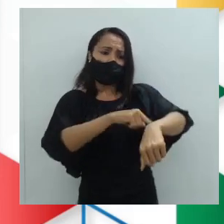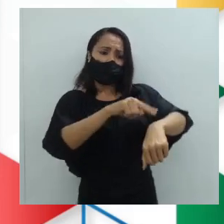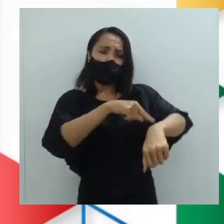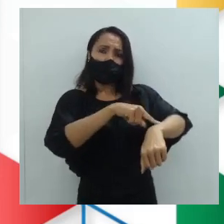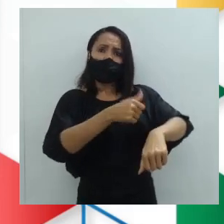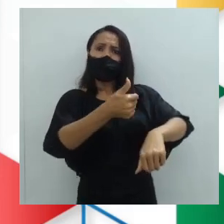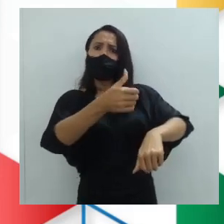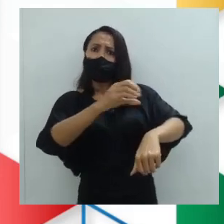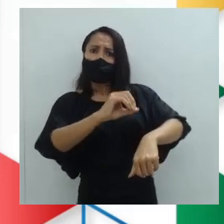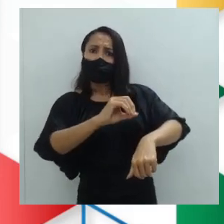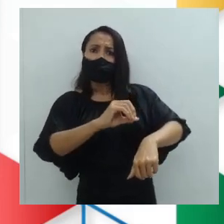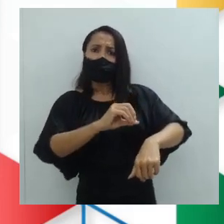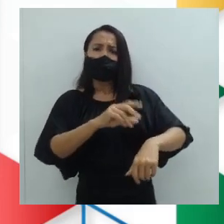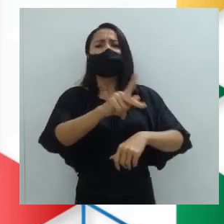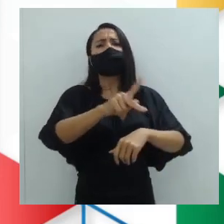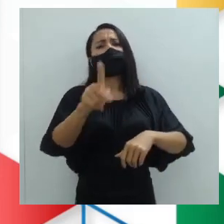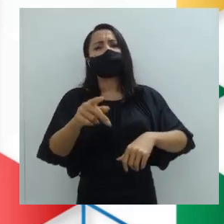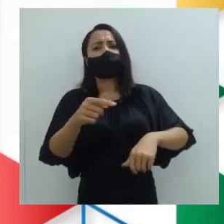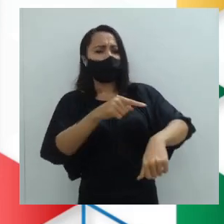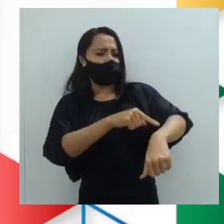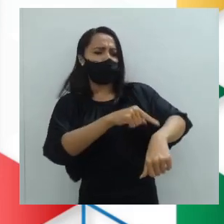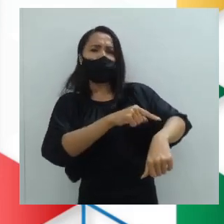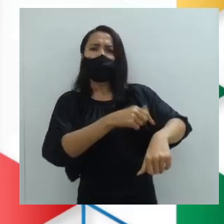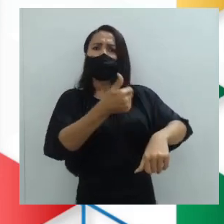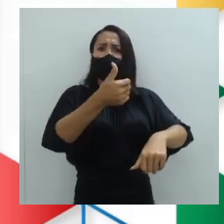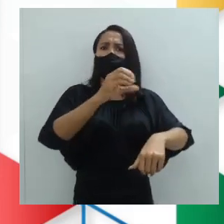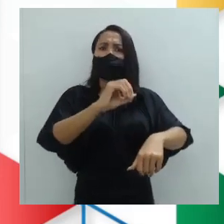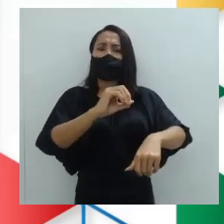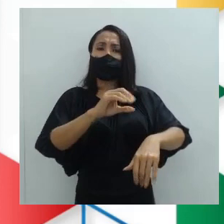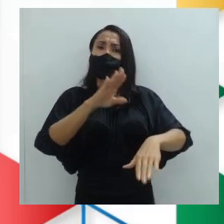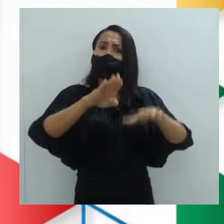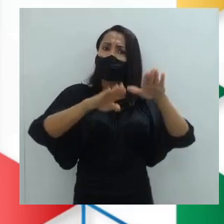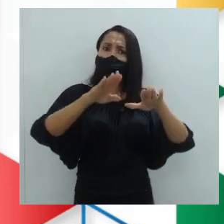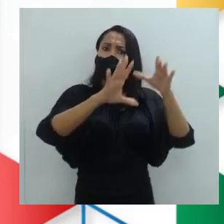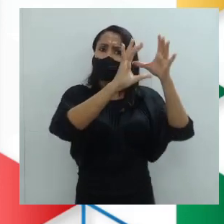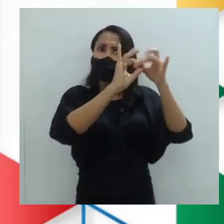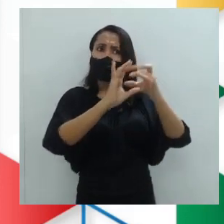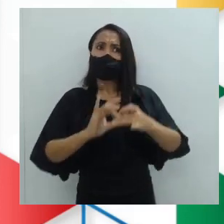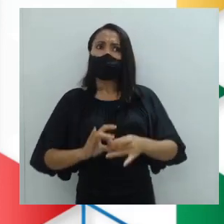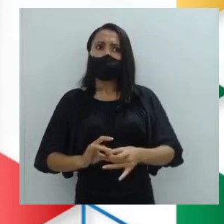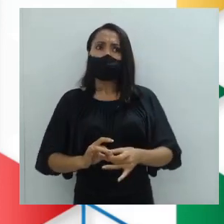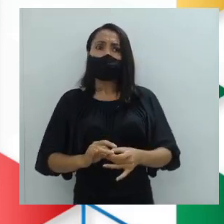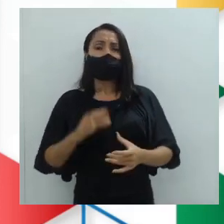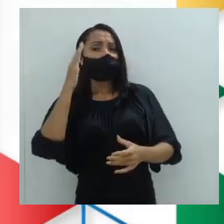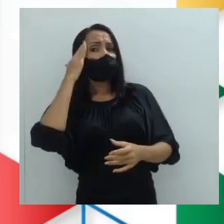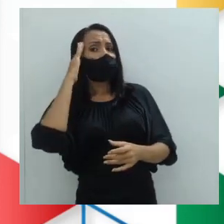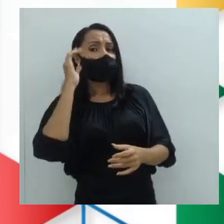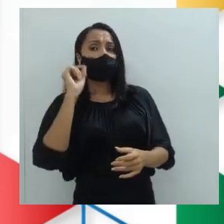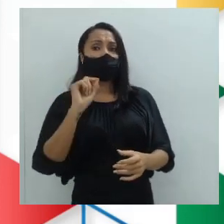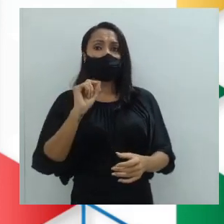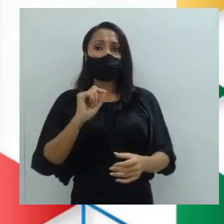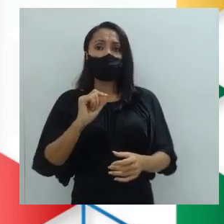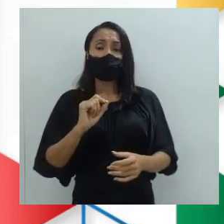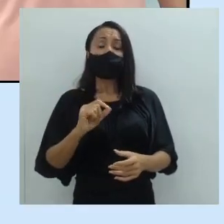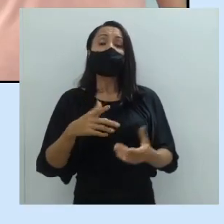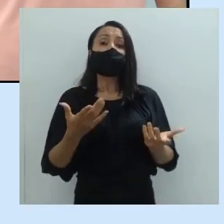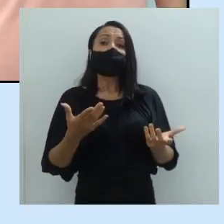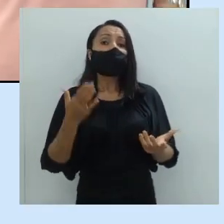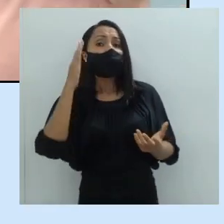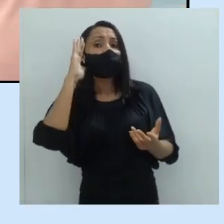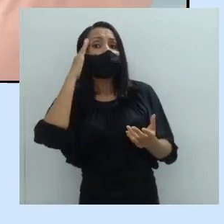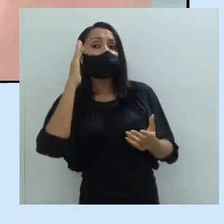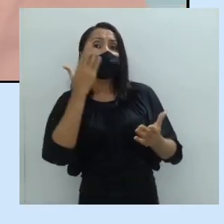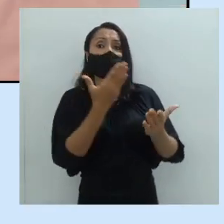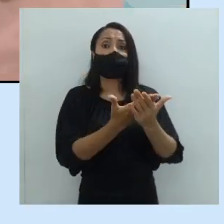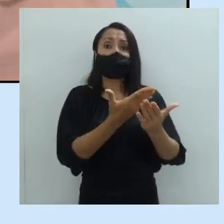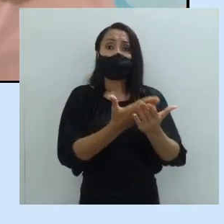horas. Olha, professora, já são 10 horas. Dependendo do contexto, vamos entender. Pode-se subentender que a